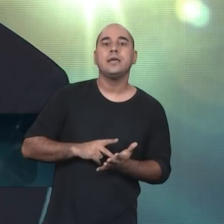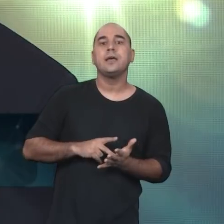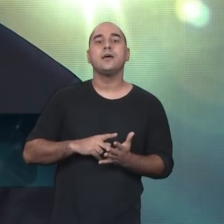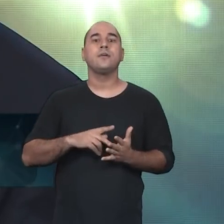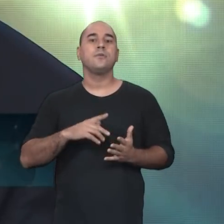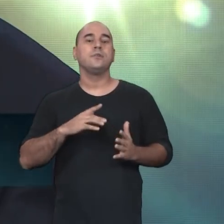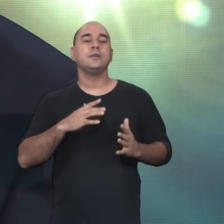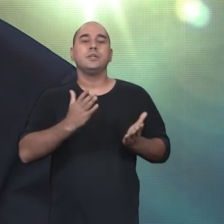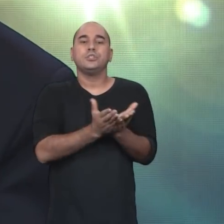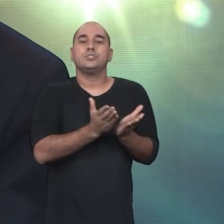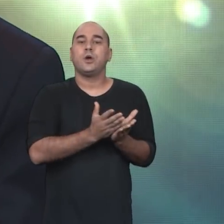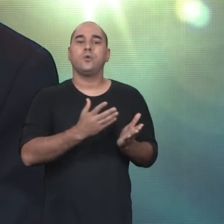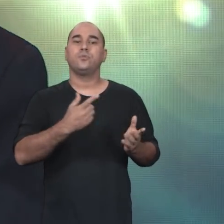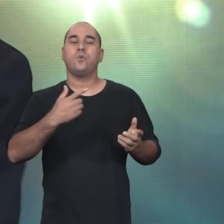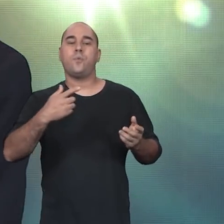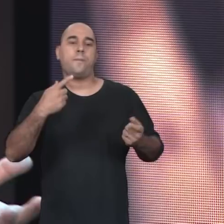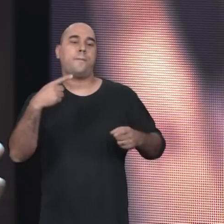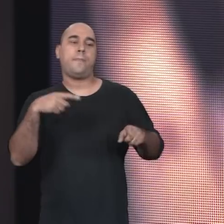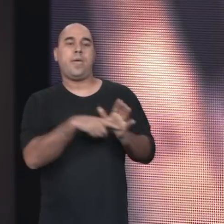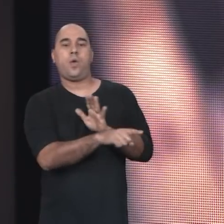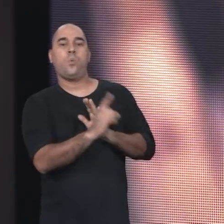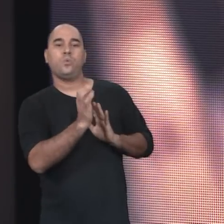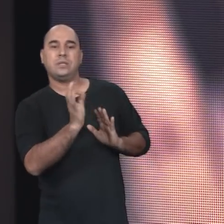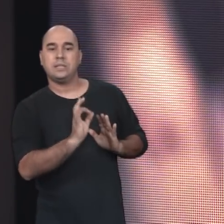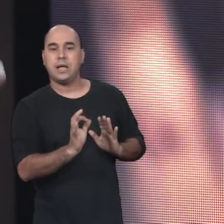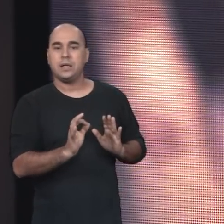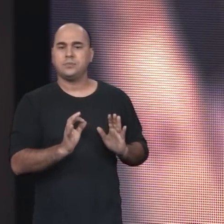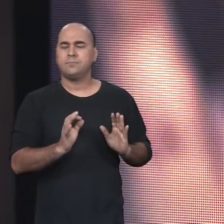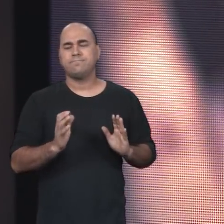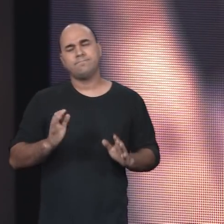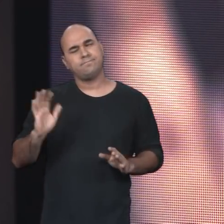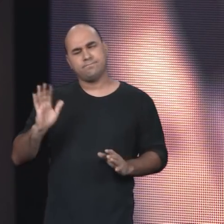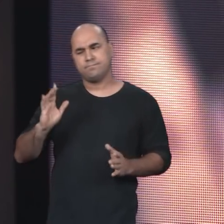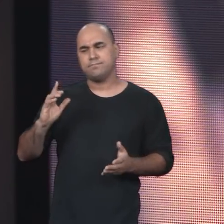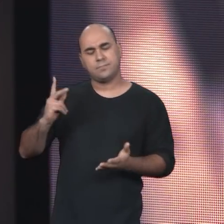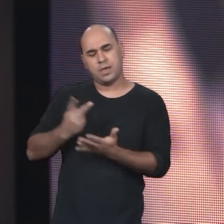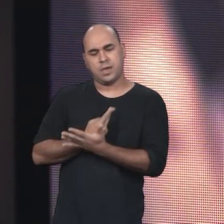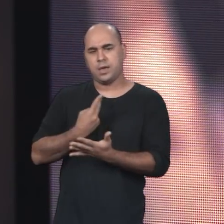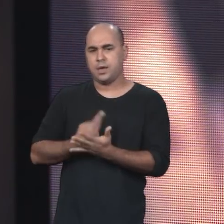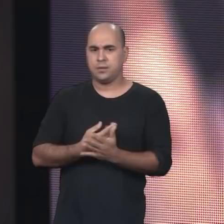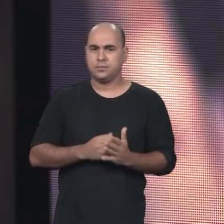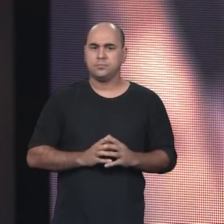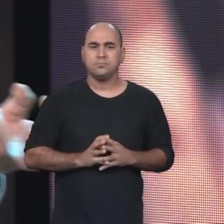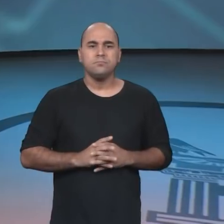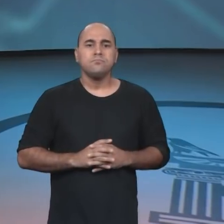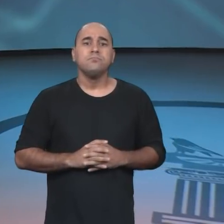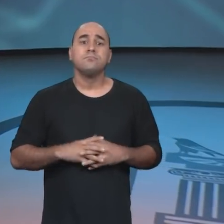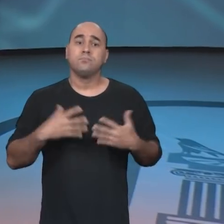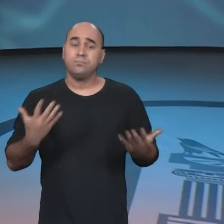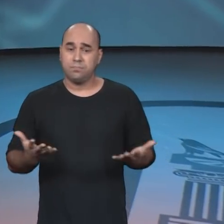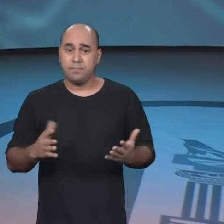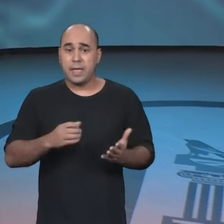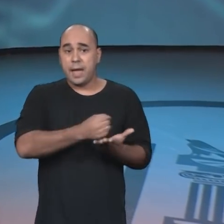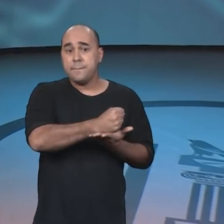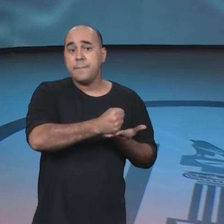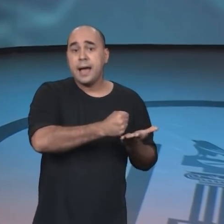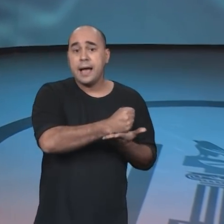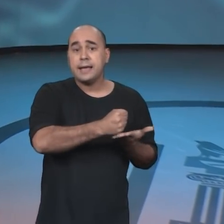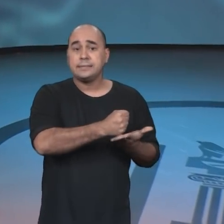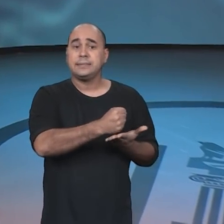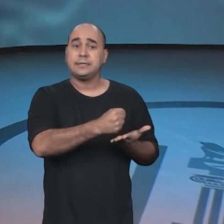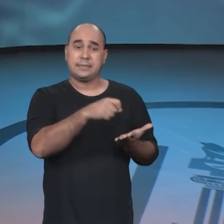quê e sim para quê. Não existe isso na Bíblia. E nem a base dela, que às vezes há pensamentos que não estão na Bíblia, mas a base deles está